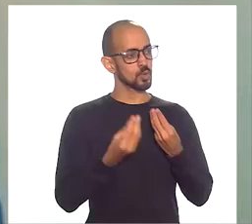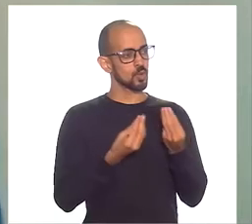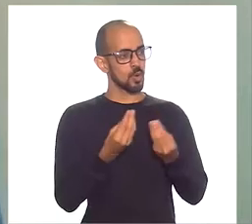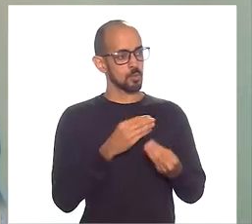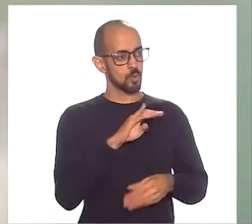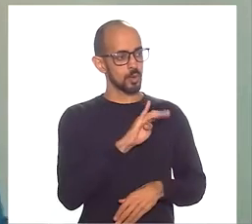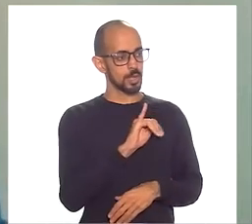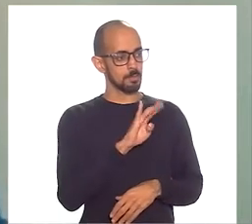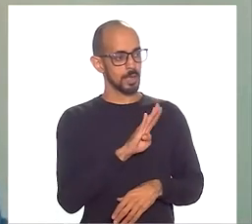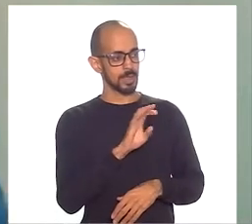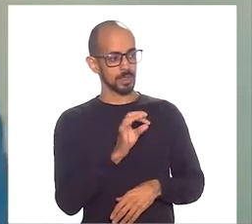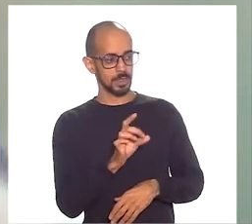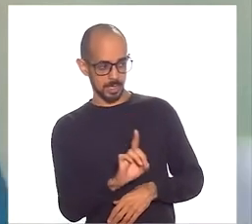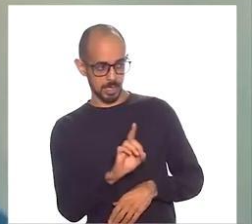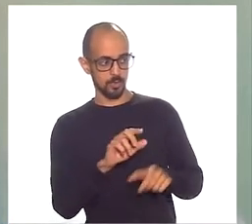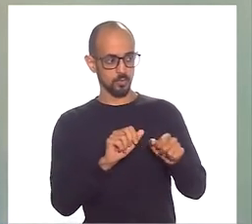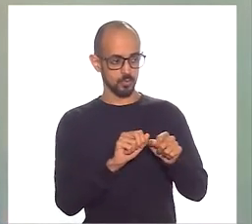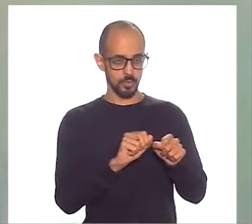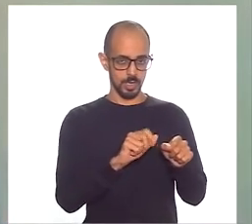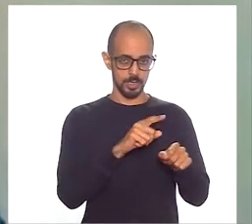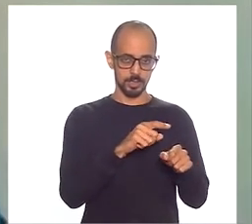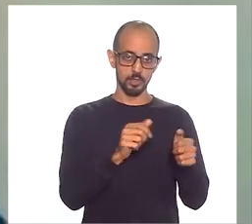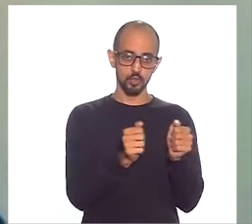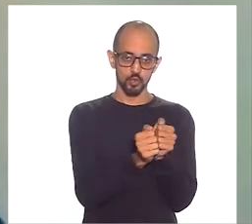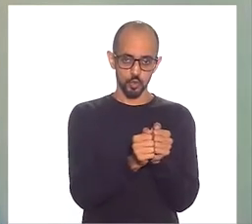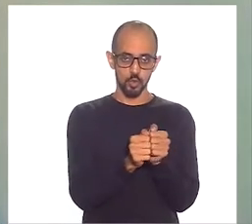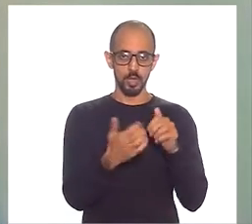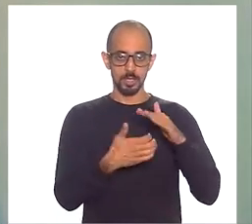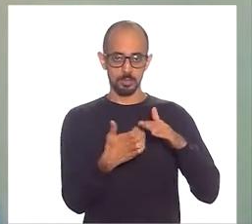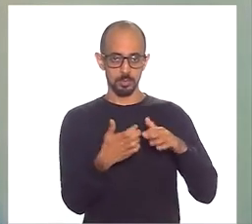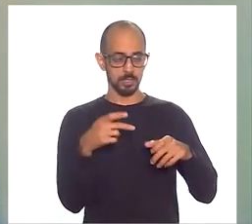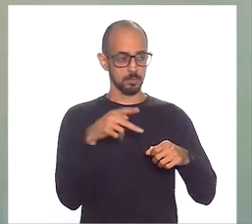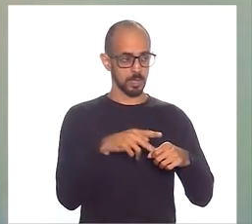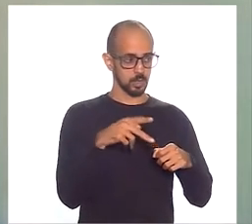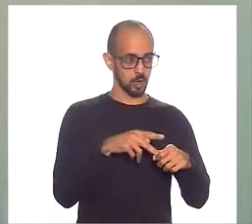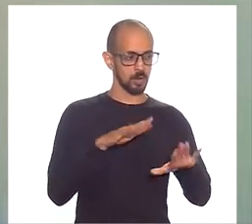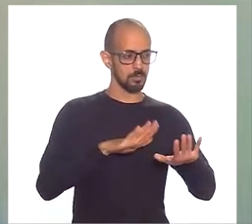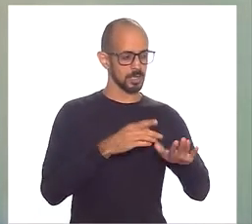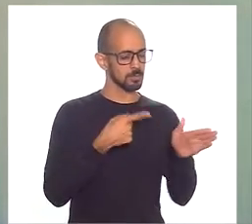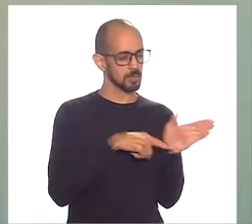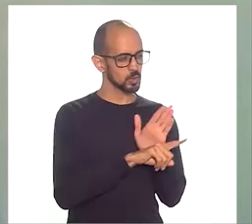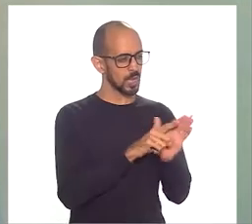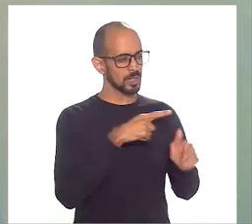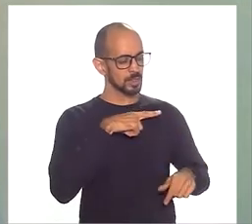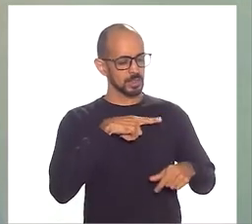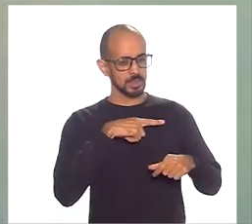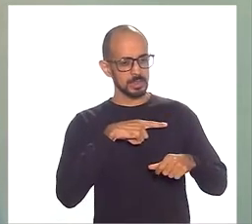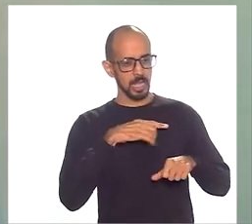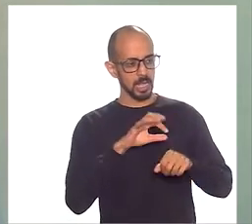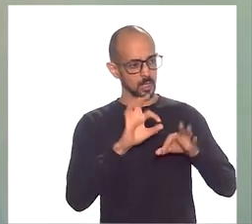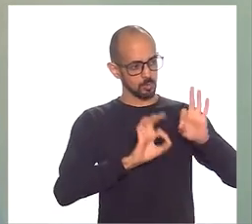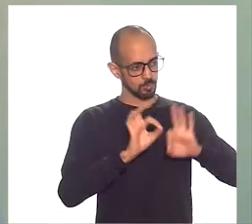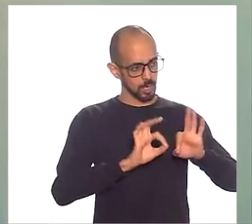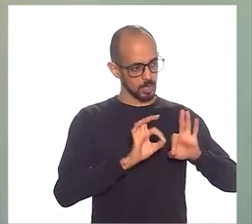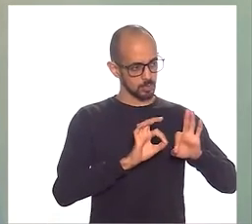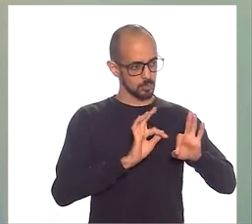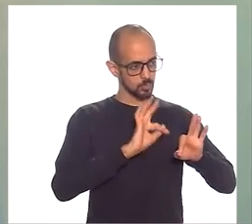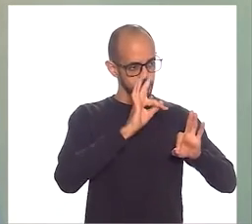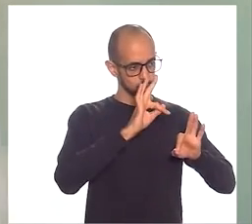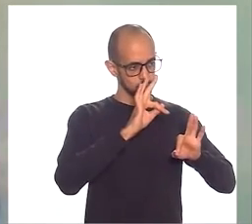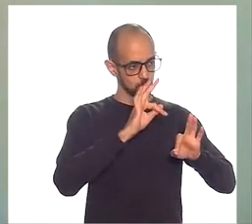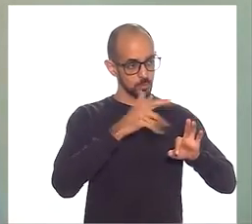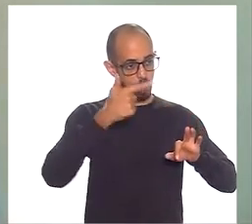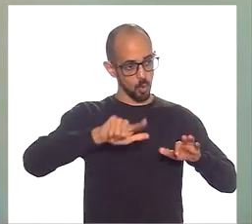o IBP deu esse apoio, chegaram as empresas de petróleo junto, mas há planos de expandir para